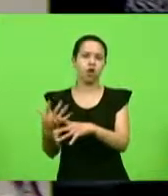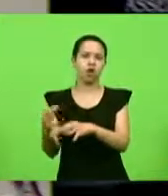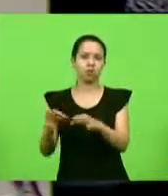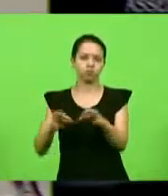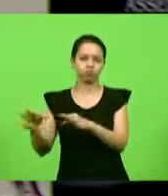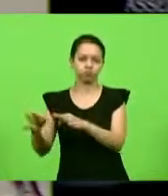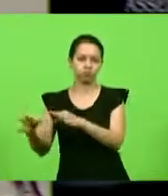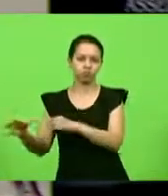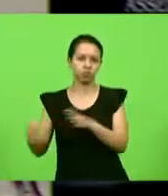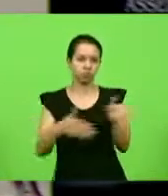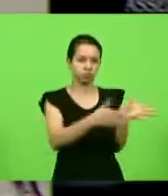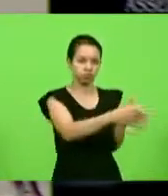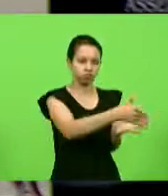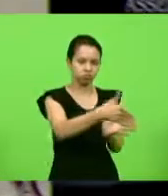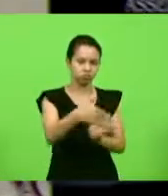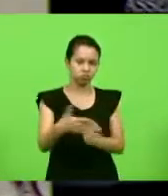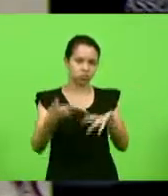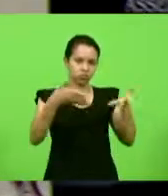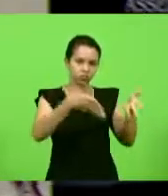mais 20 dias.